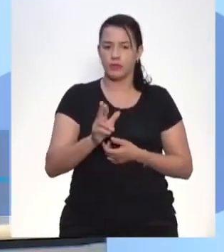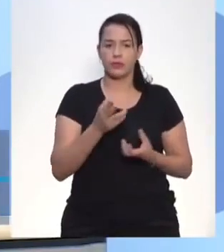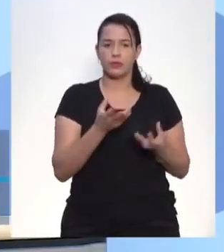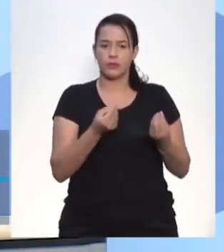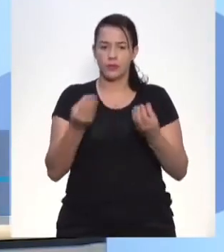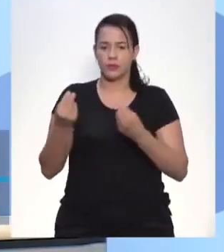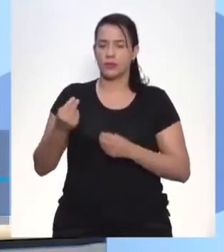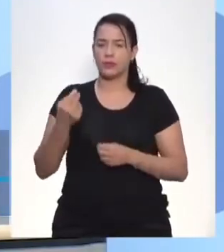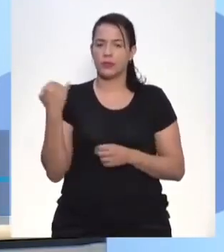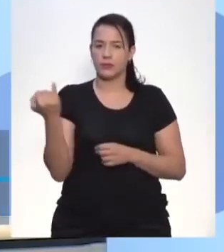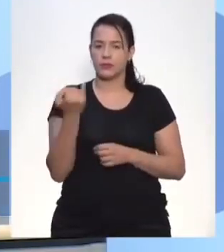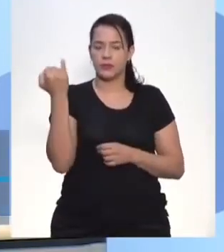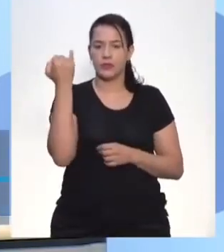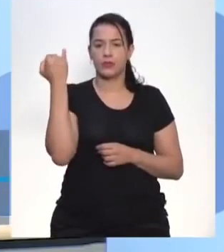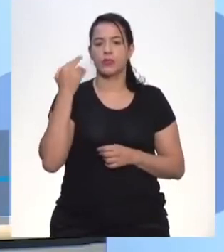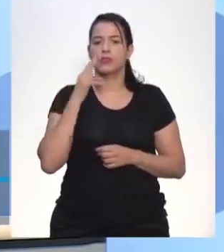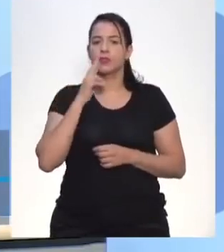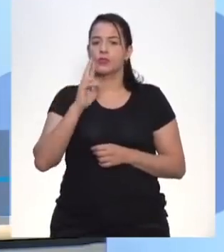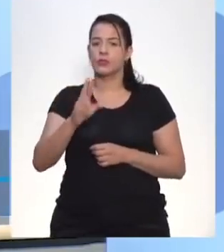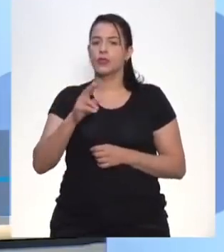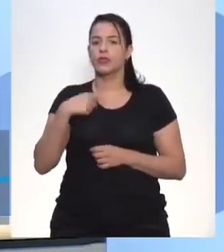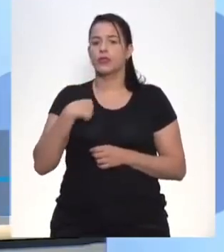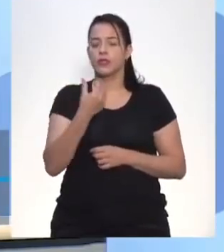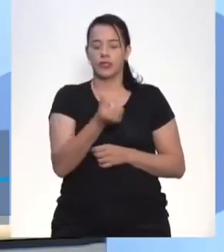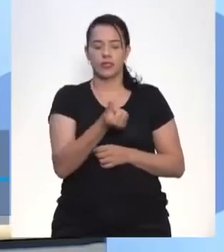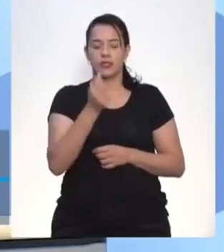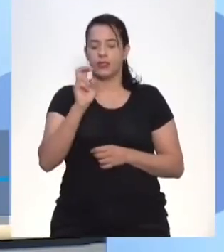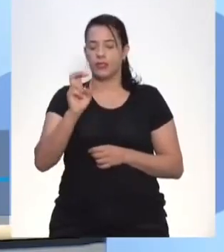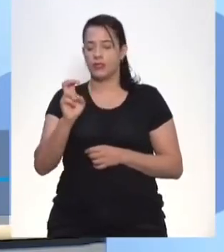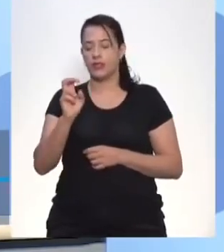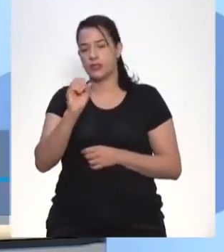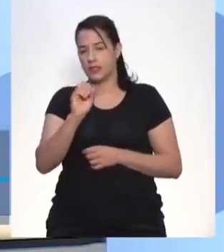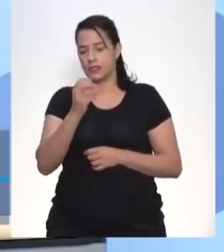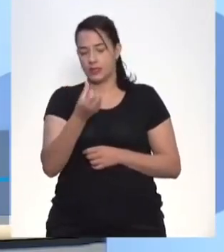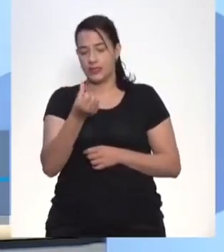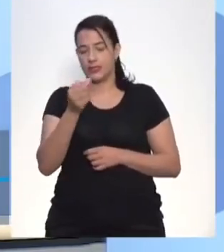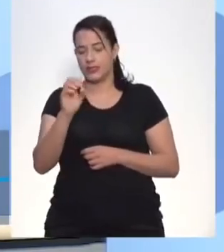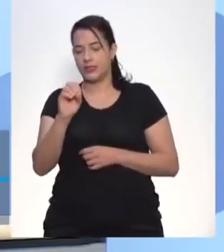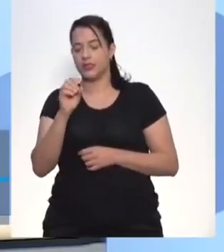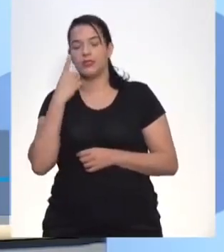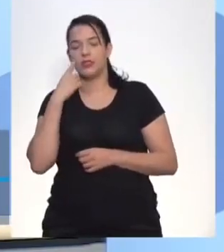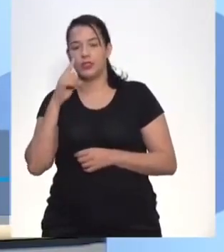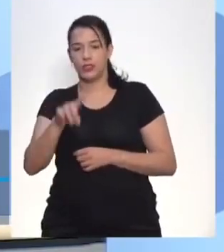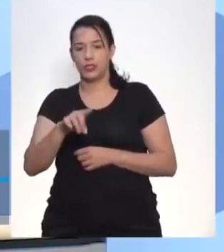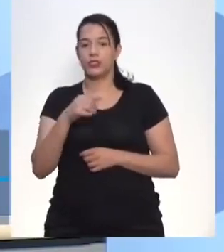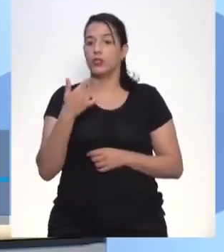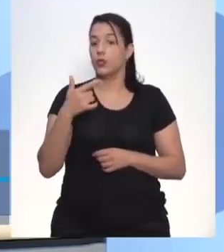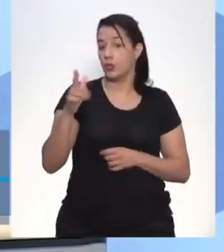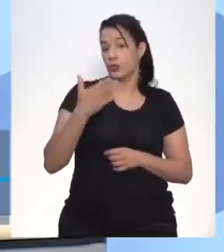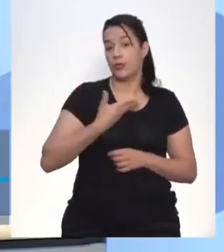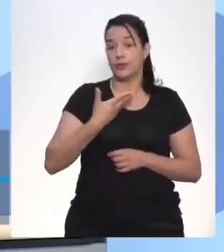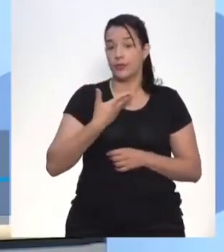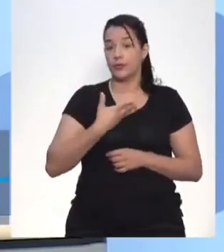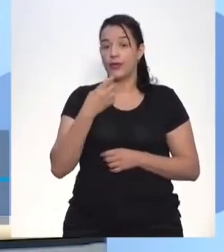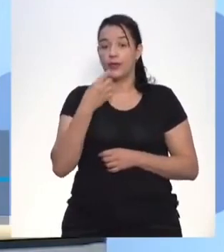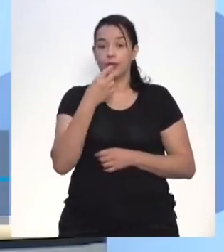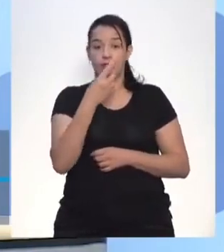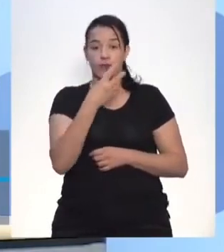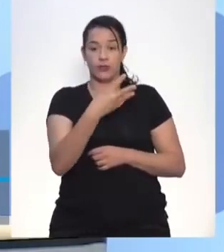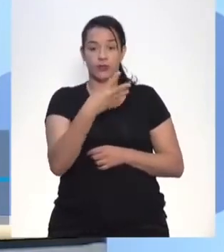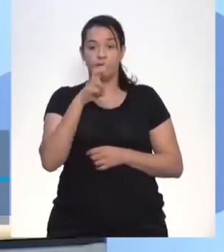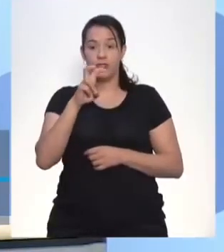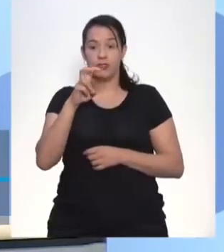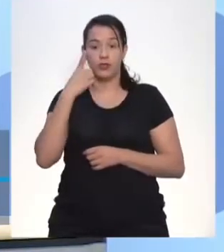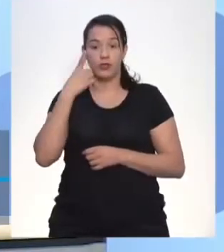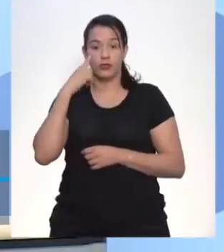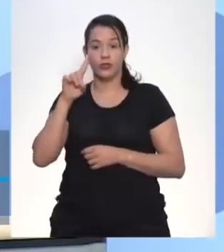do Pro Eumenides, né? Que disse que é 60 dias. E o colega dele falou que são 37 dias, o Cauã de